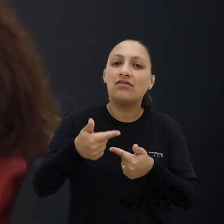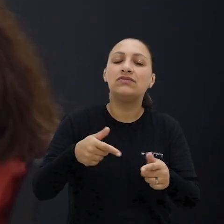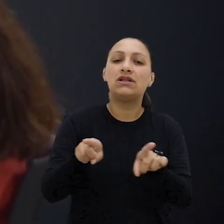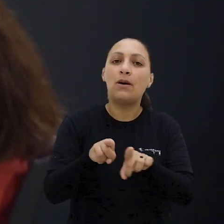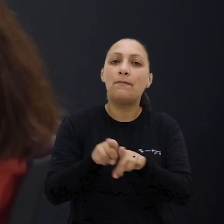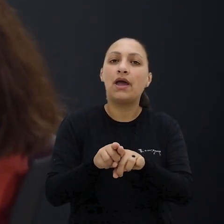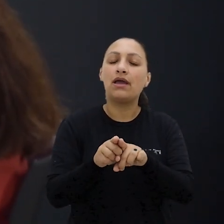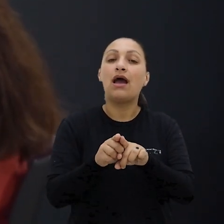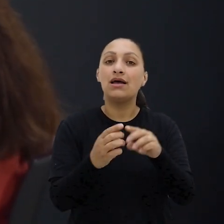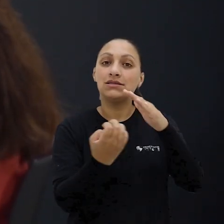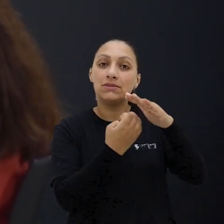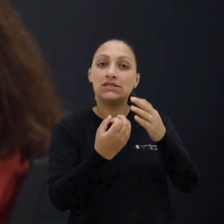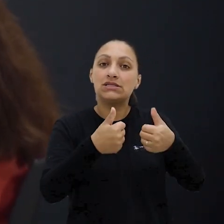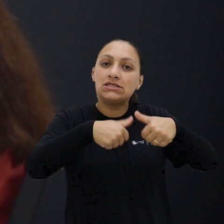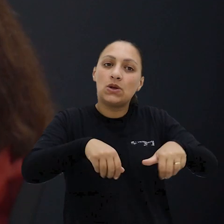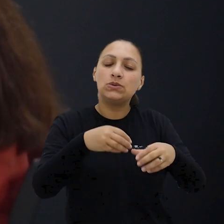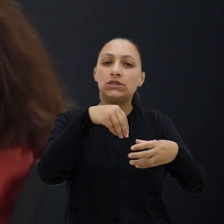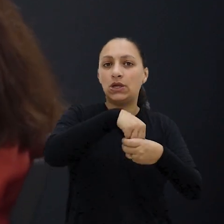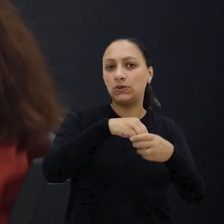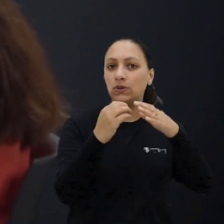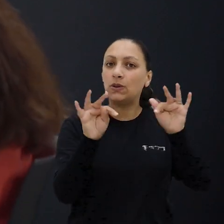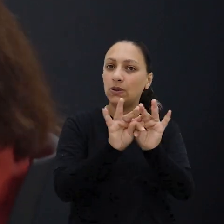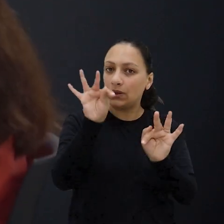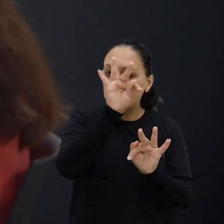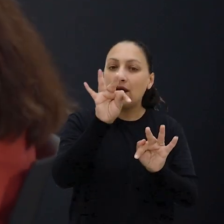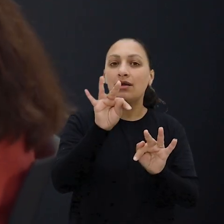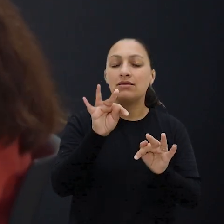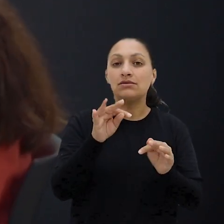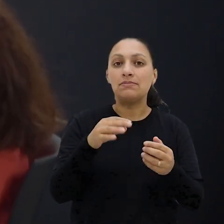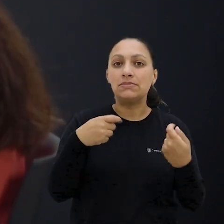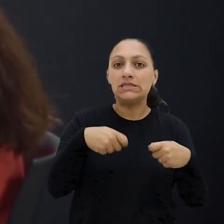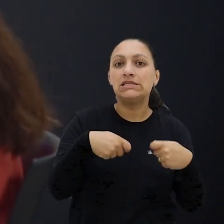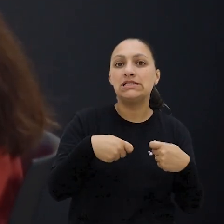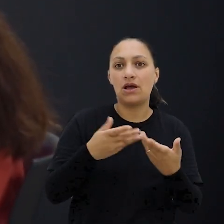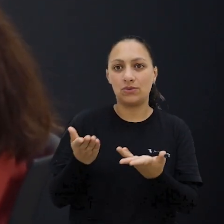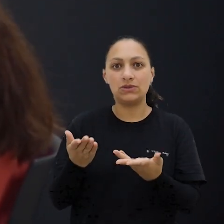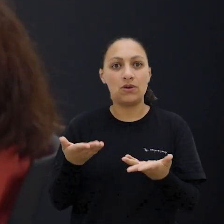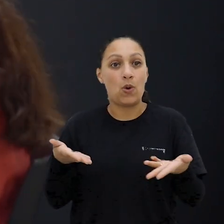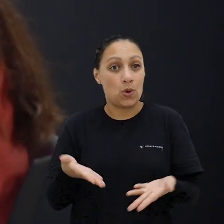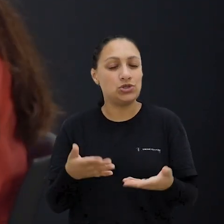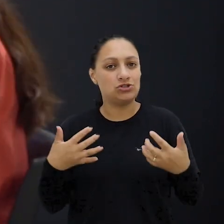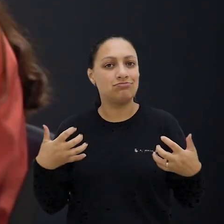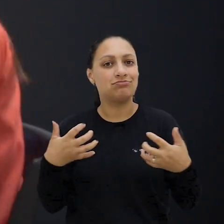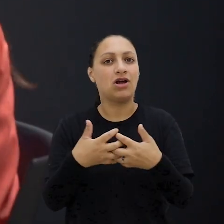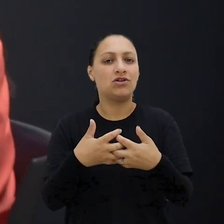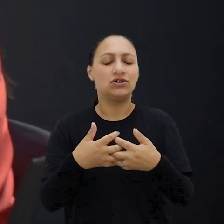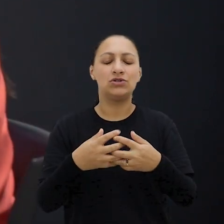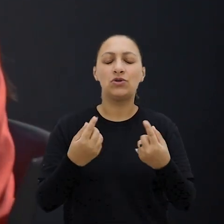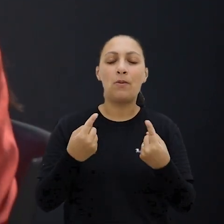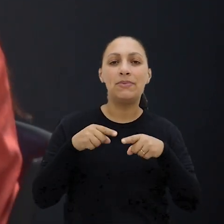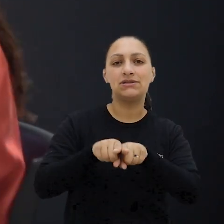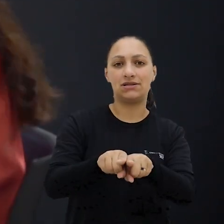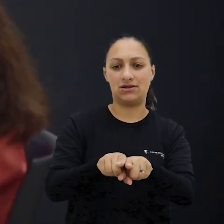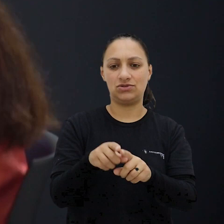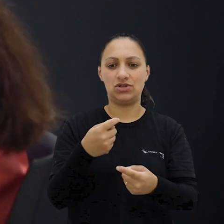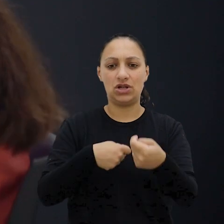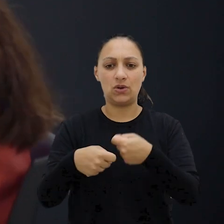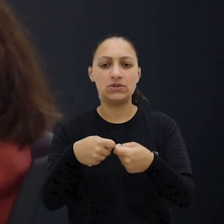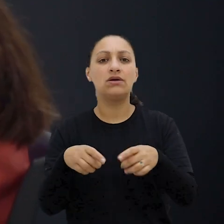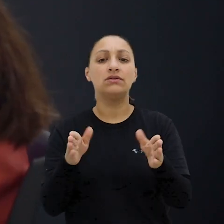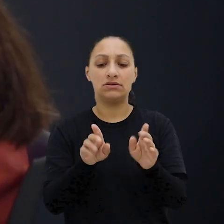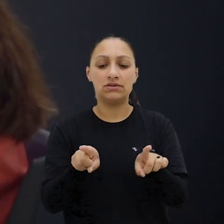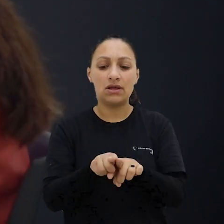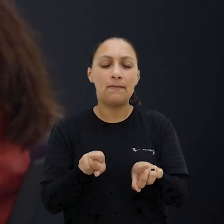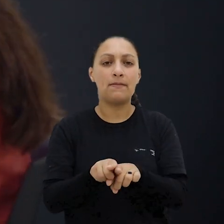de consumo das empresas do Fevale Tech Park. Então, hoje estão encaixados como parceiros de negócio, né? A Talentari, que está nos acompanhando